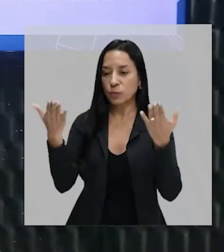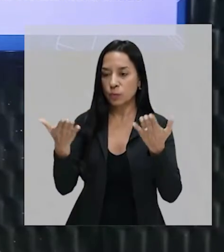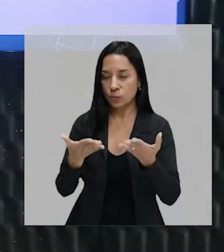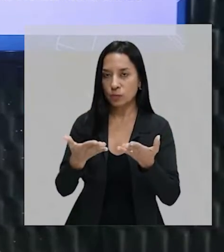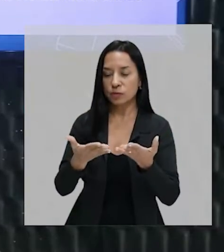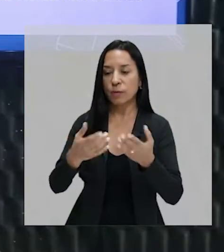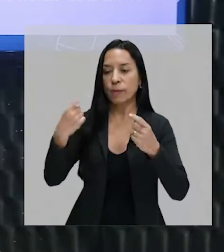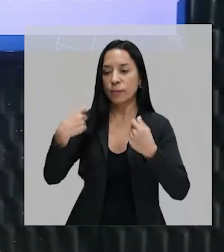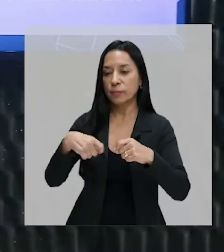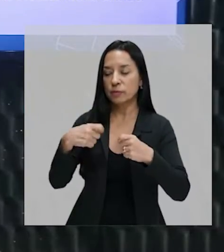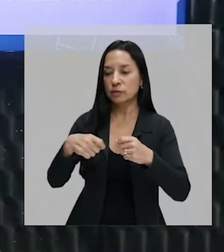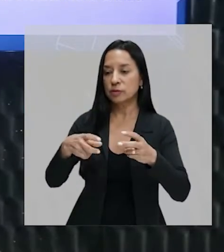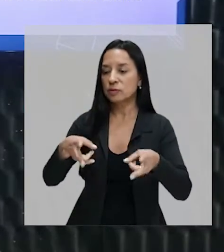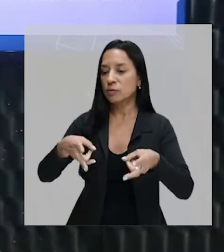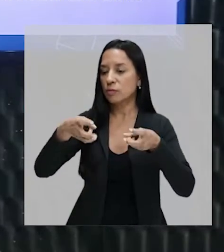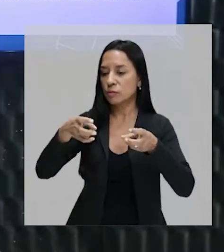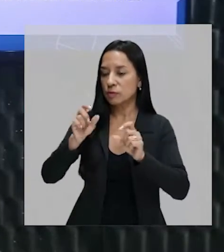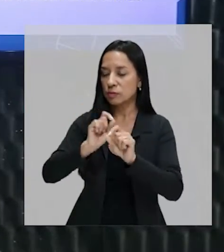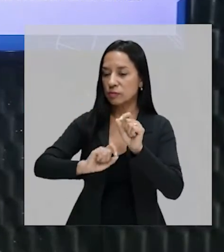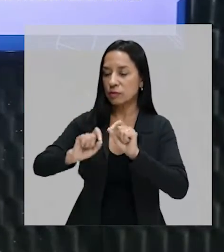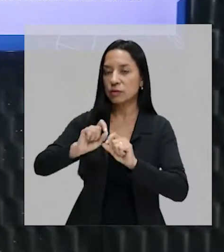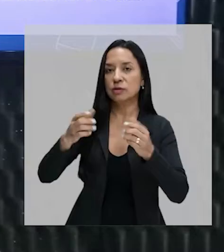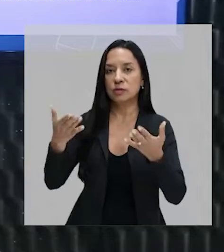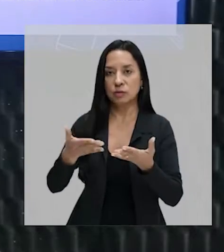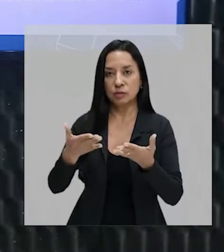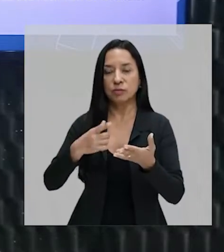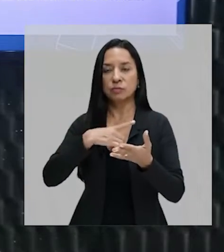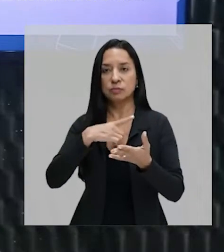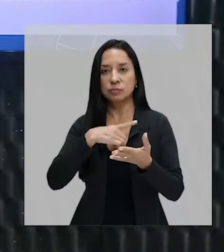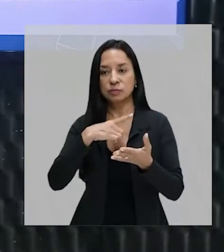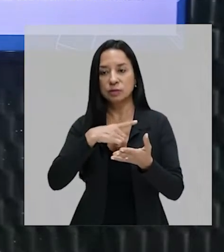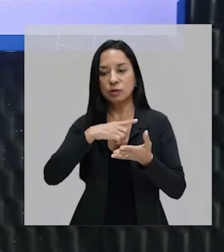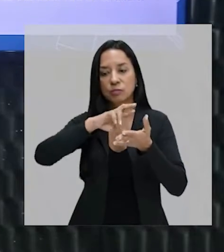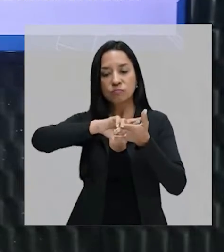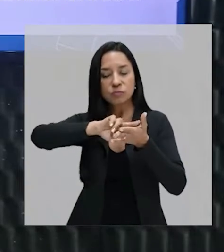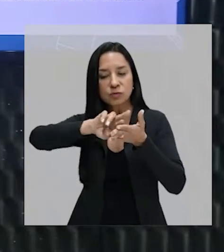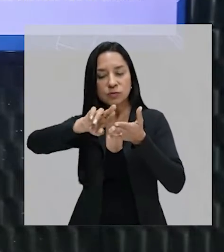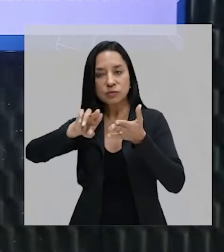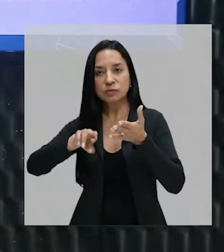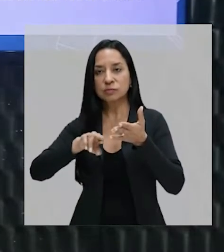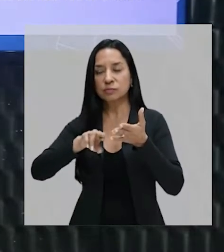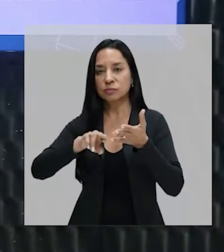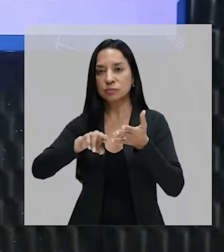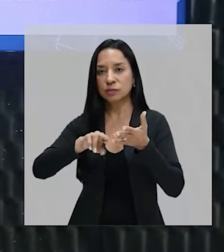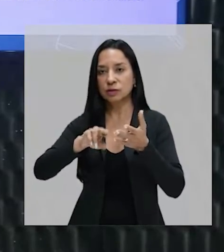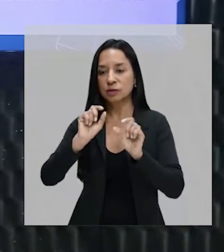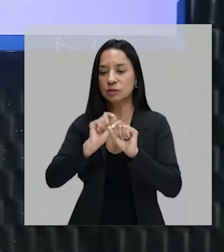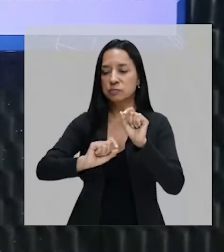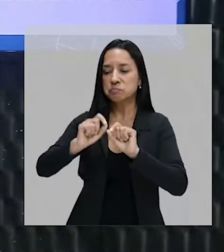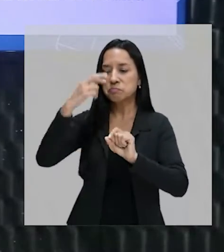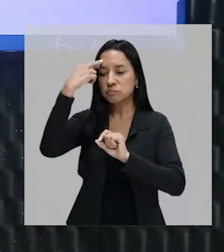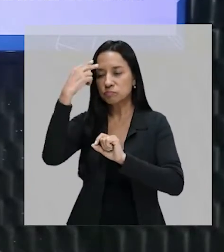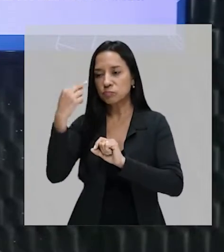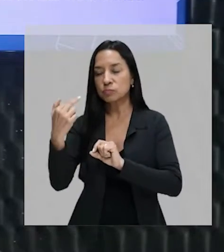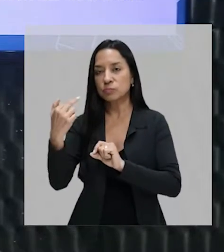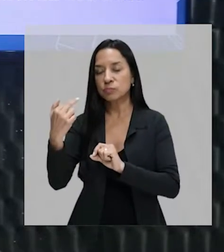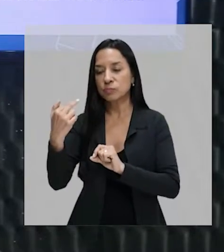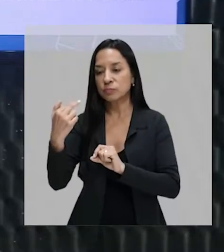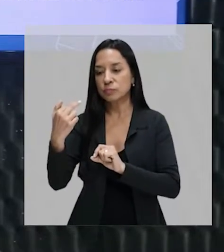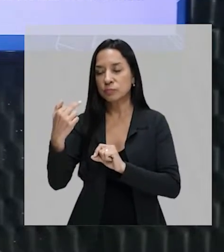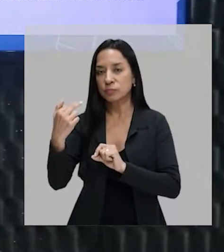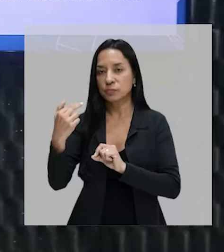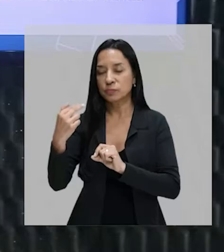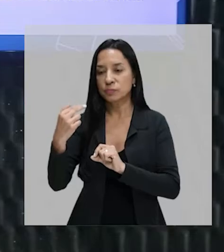é preciso só observar aqui no Brasil atual nós temos uma diversidade uma diversidade que é histórica